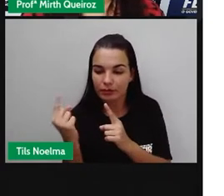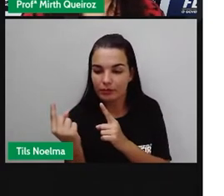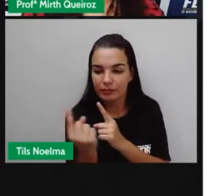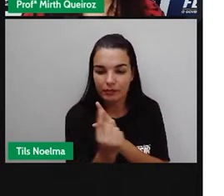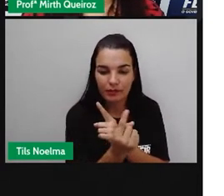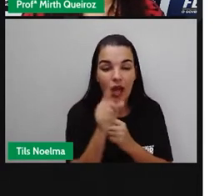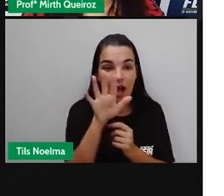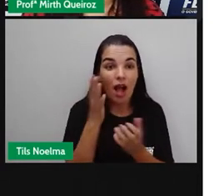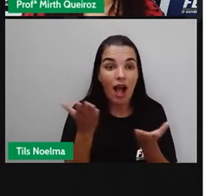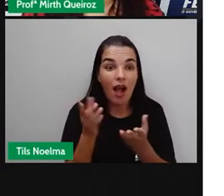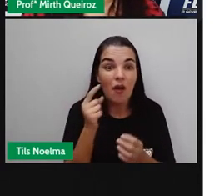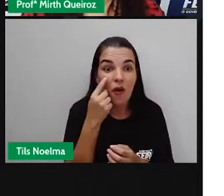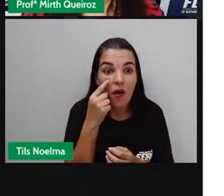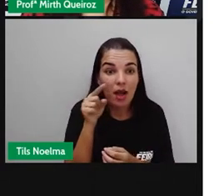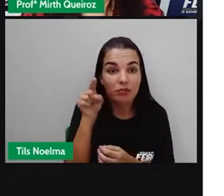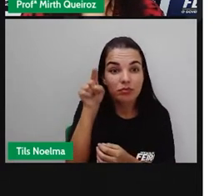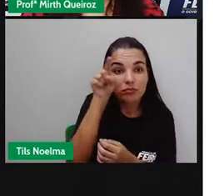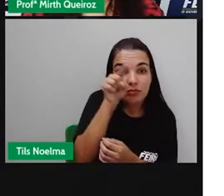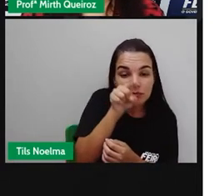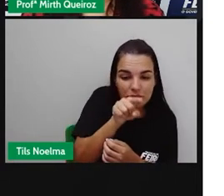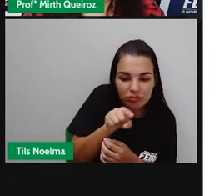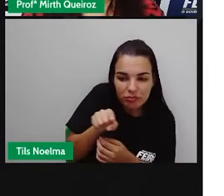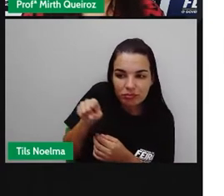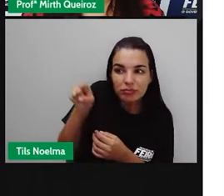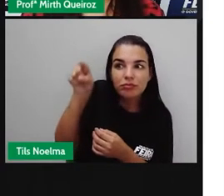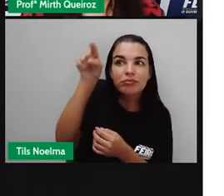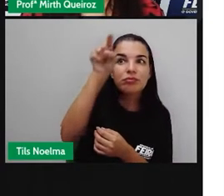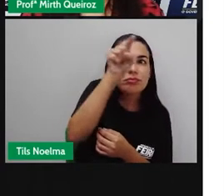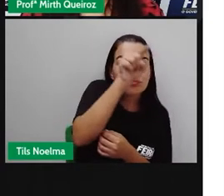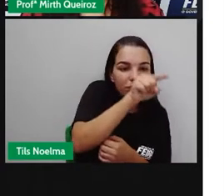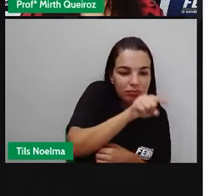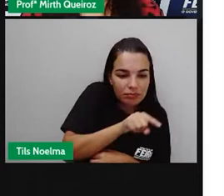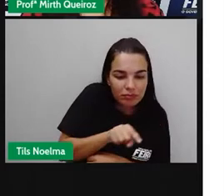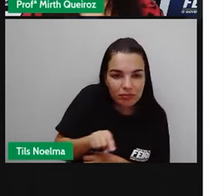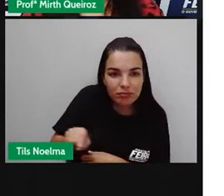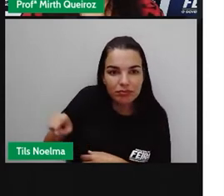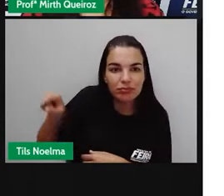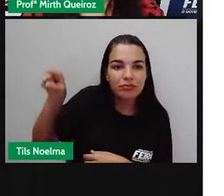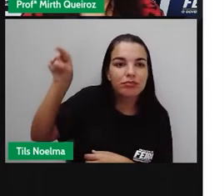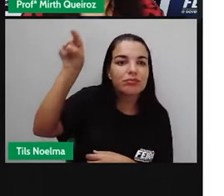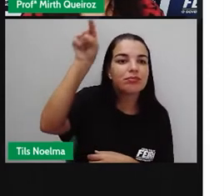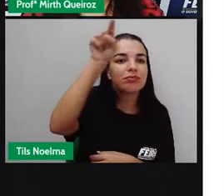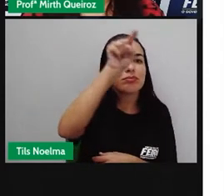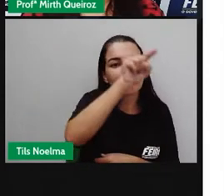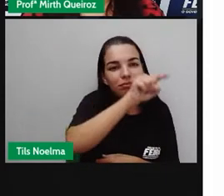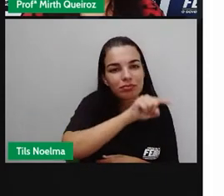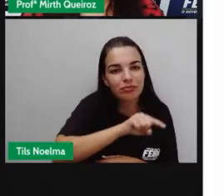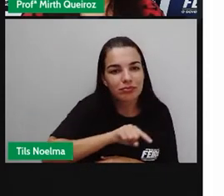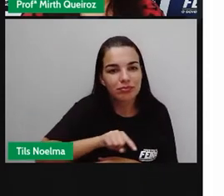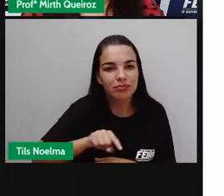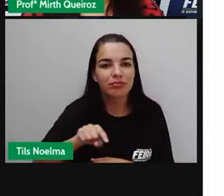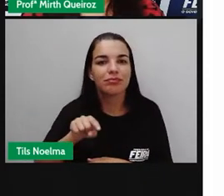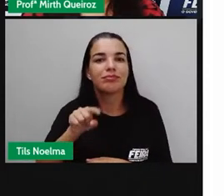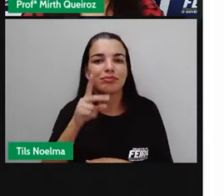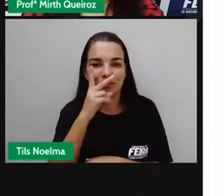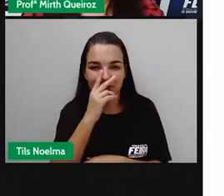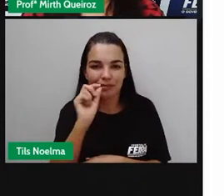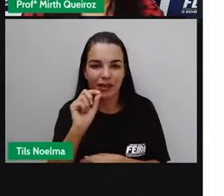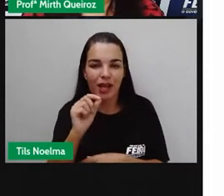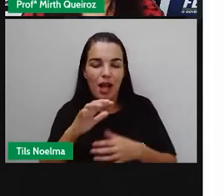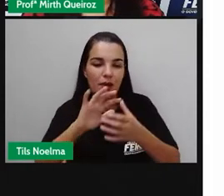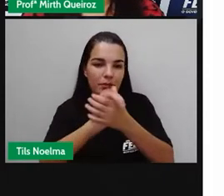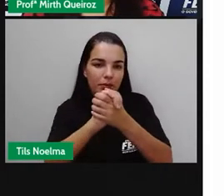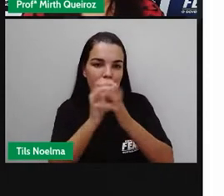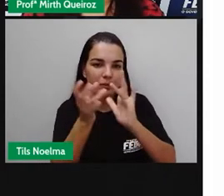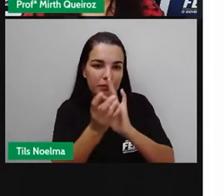As damas e os cavalheiros formam uma grande roda. A noiva solta uma das mãos do noivo, né, e